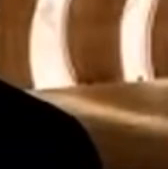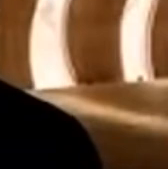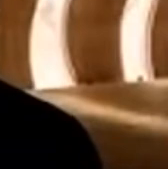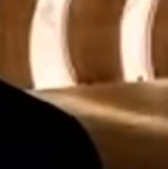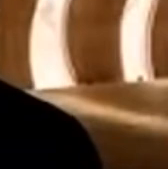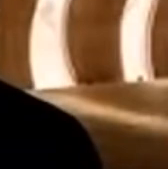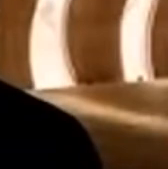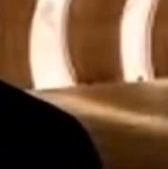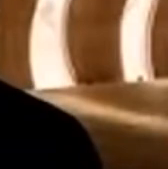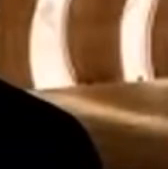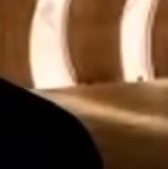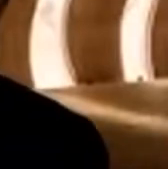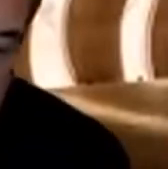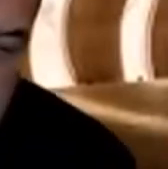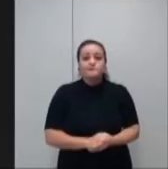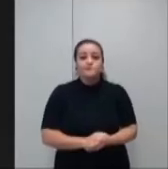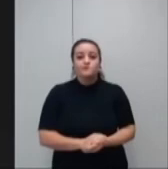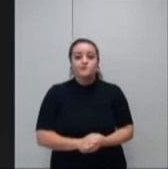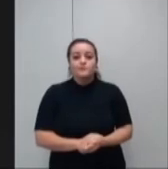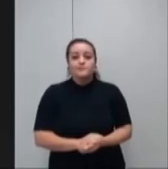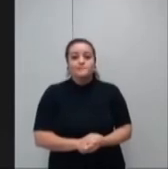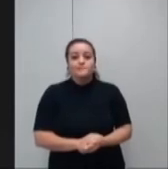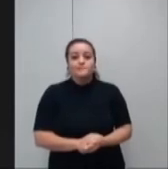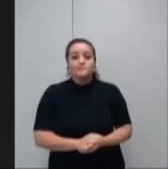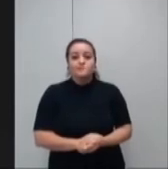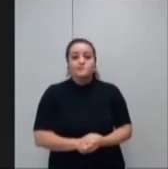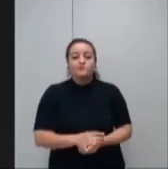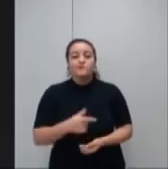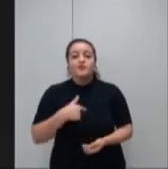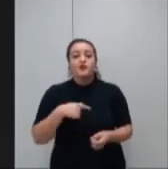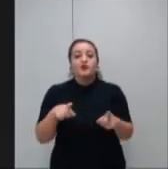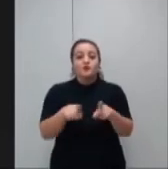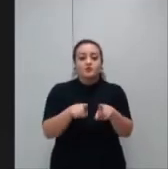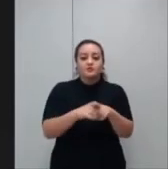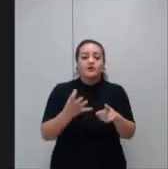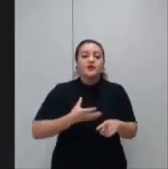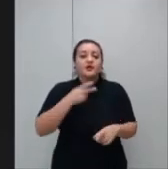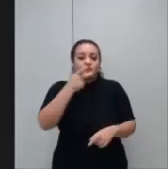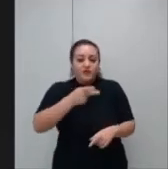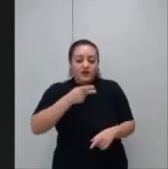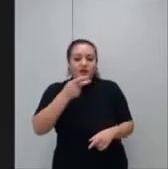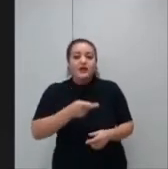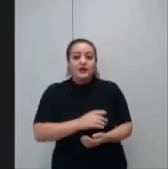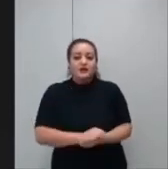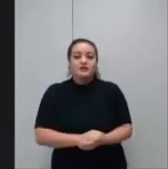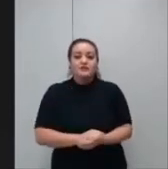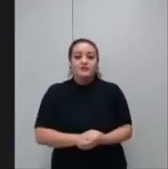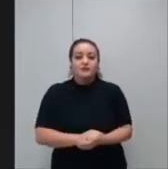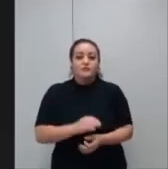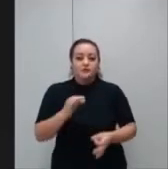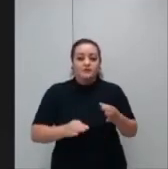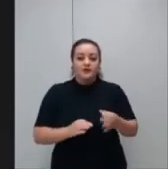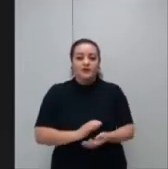caracterizar a responsabilidade nesses casos. E por ter distribuído material para obter proveito econômico,